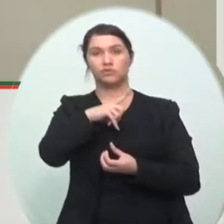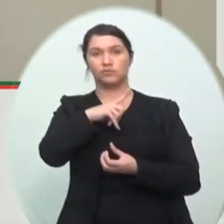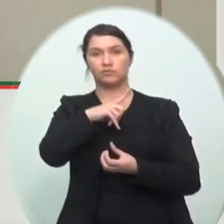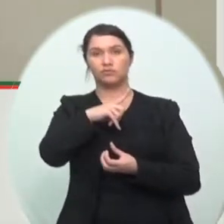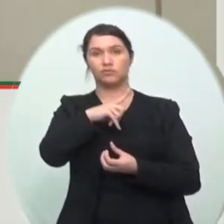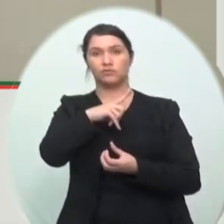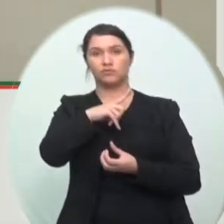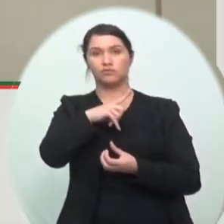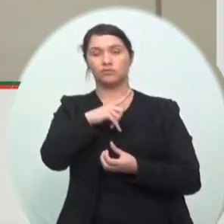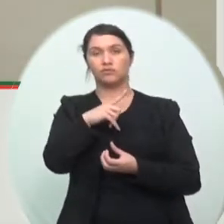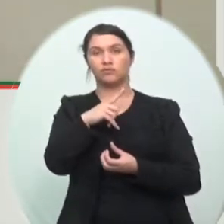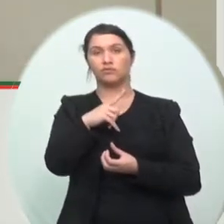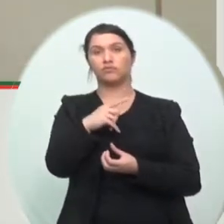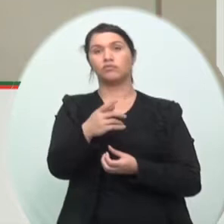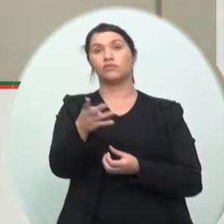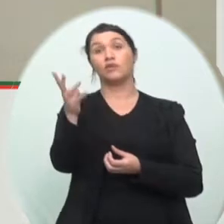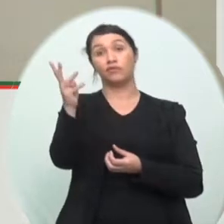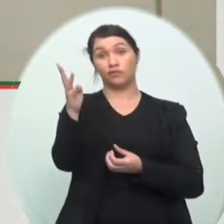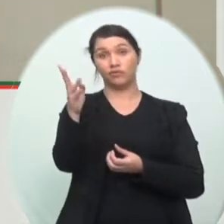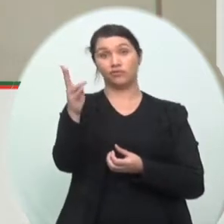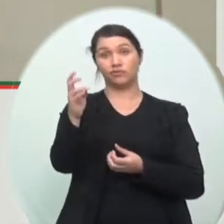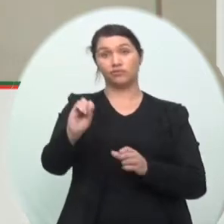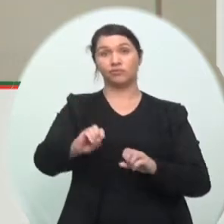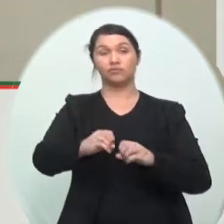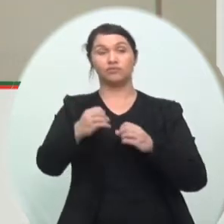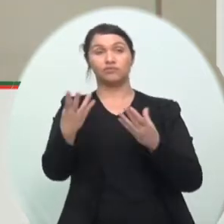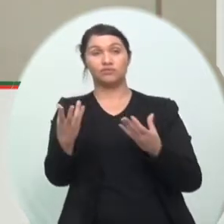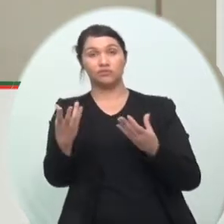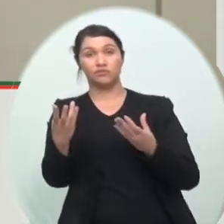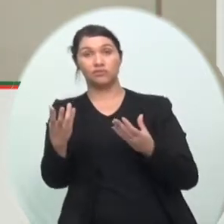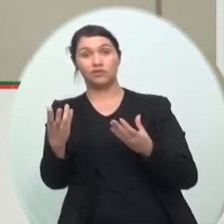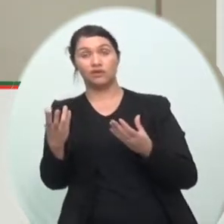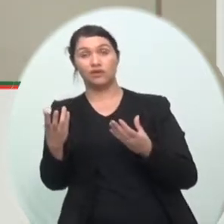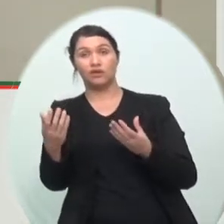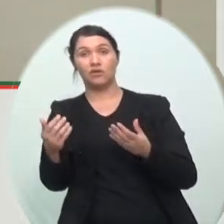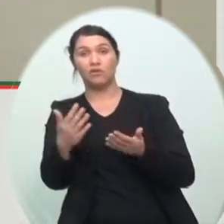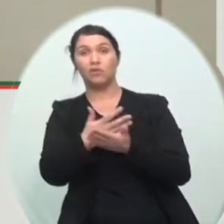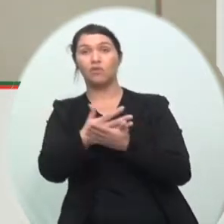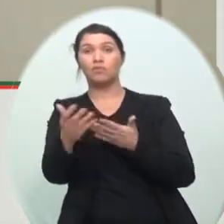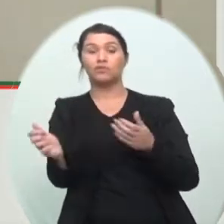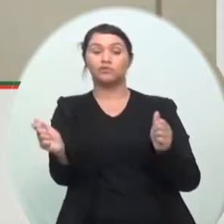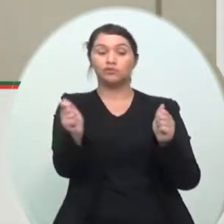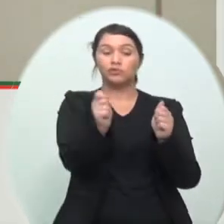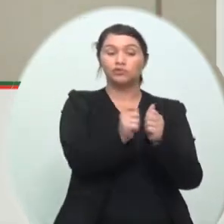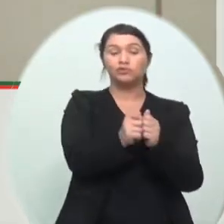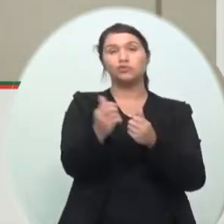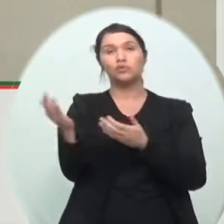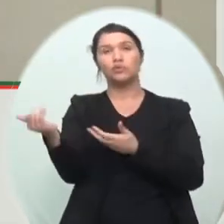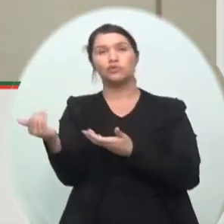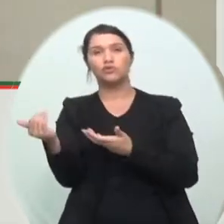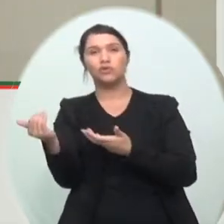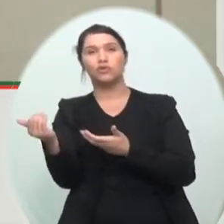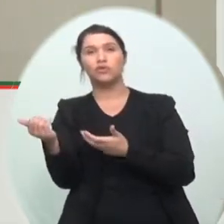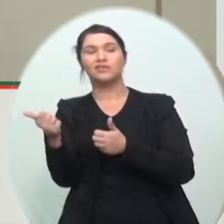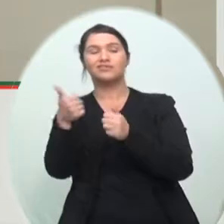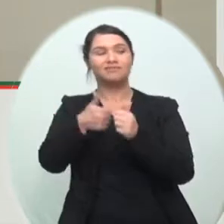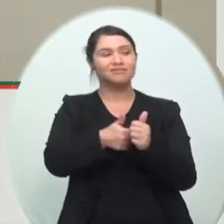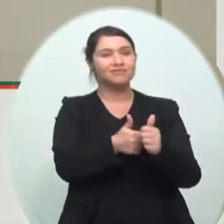e preencheu o seu tempo encostando na juventude, orientando a juventude, fazendo com que a juventude